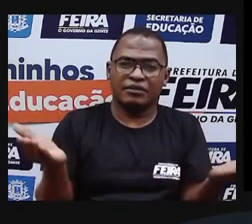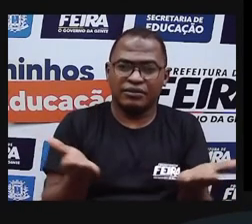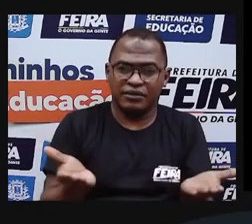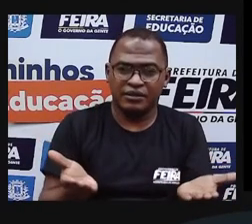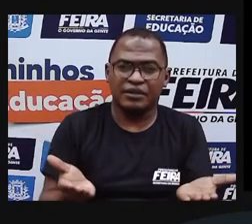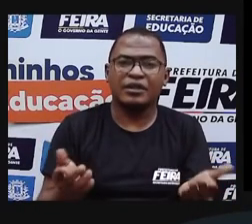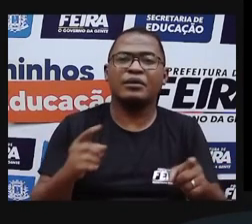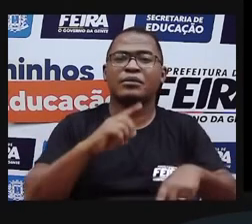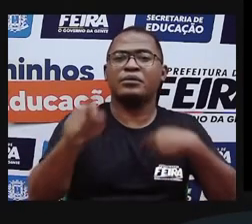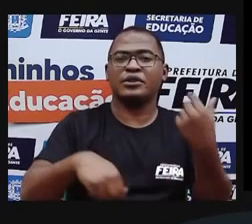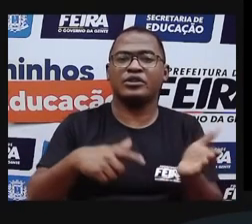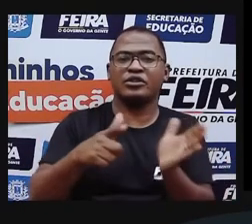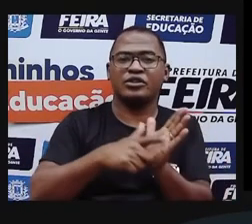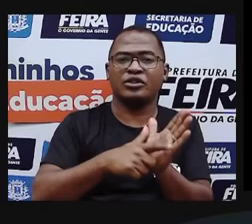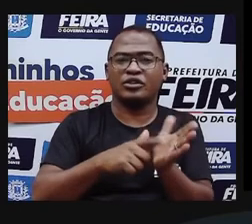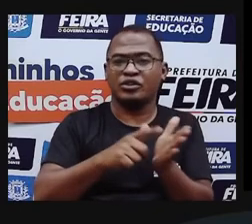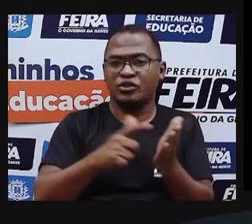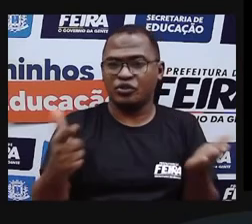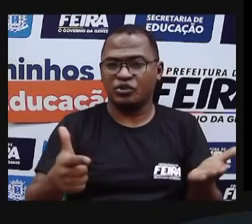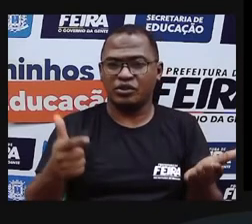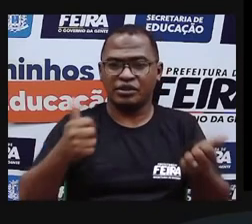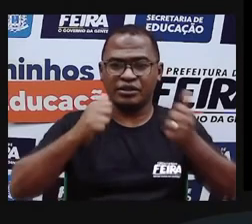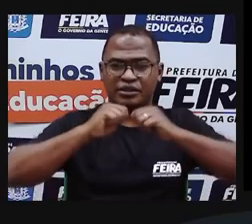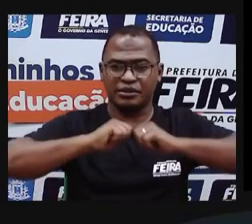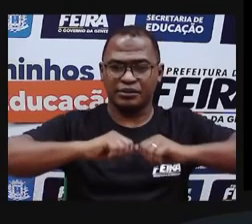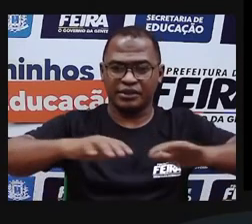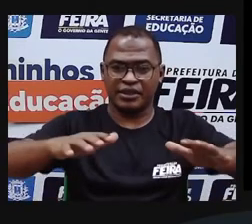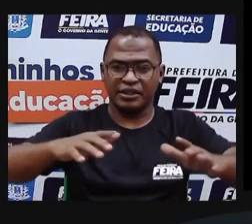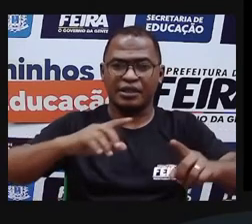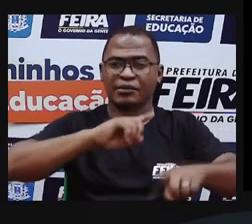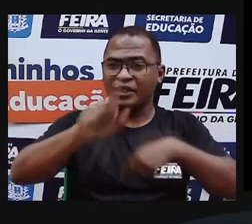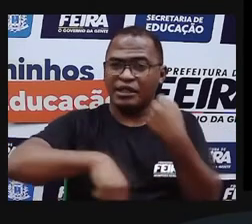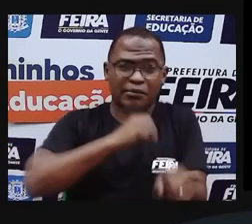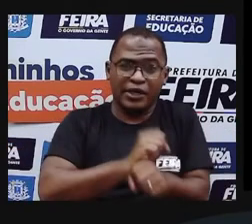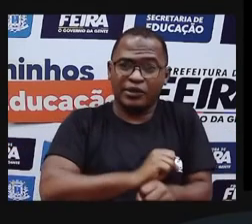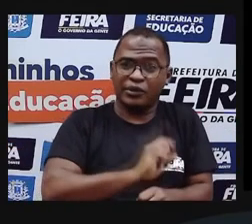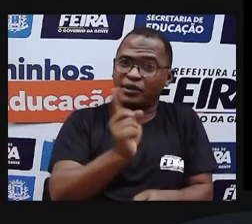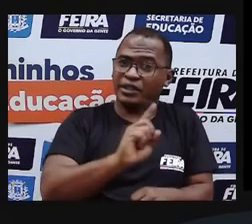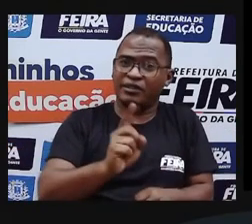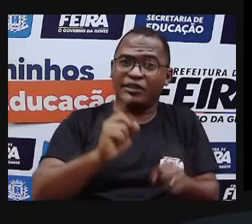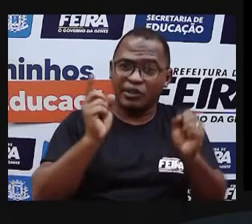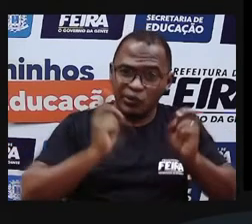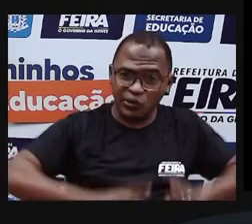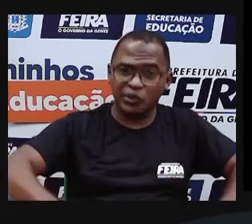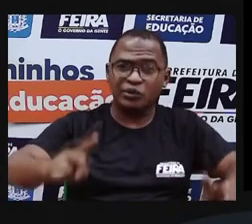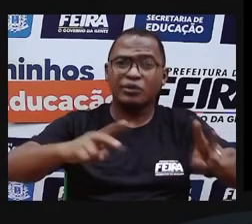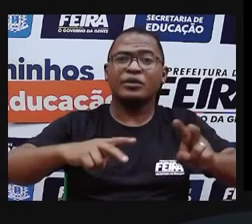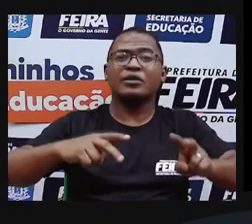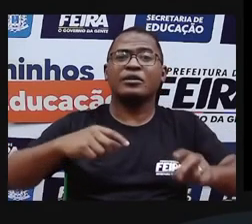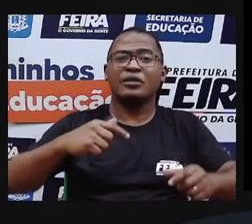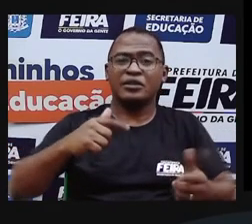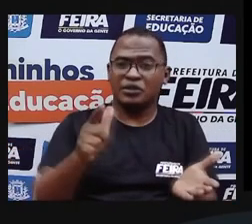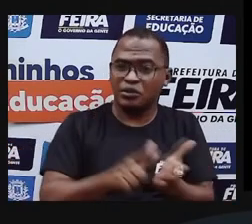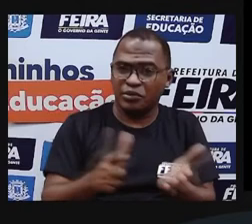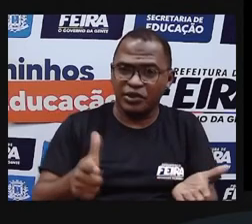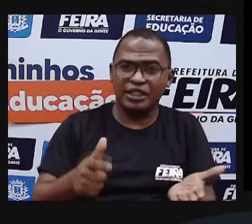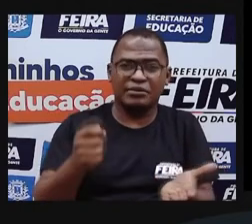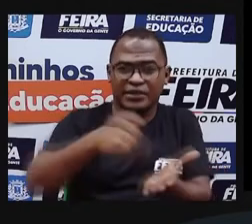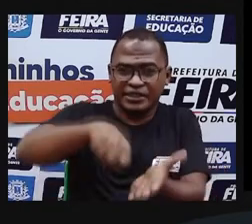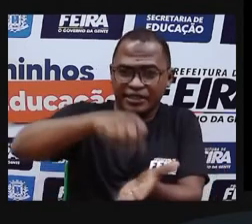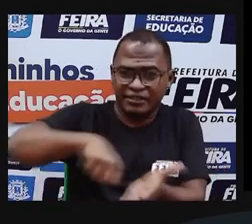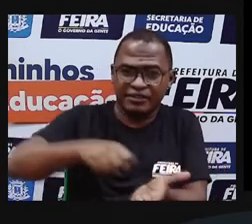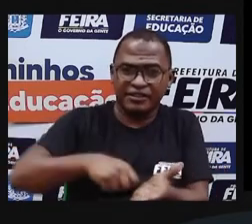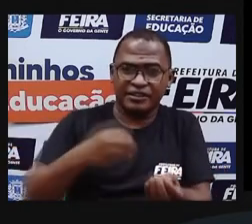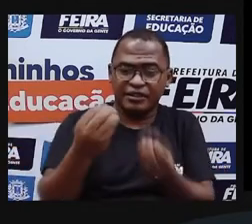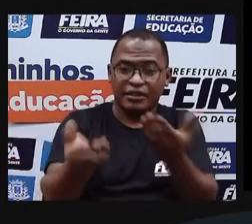Carolina continuou levando regularmente os seus poemas. O pessoal gostou tanto, As pessoas daquele